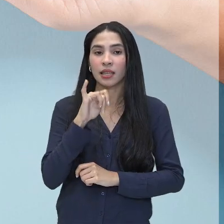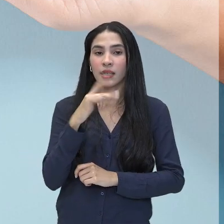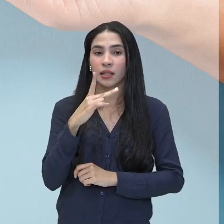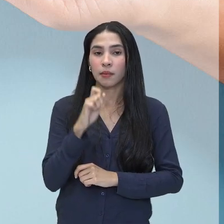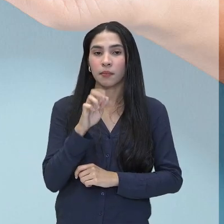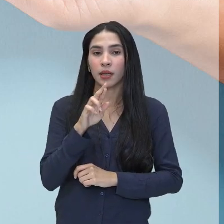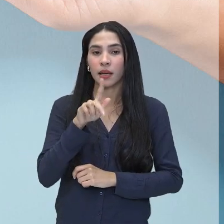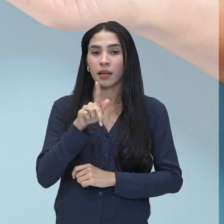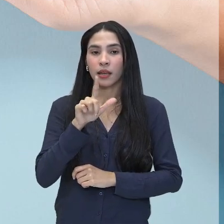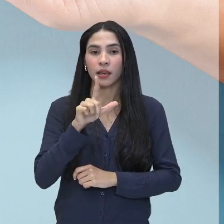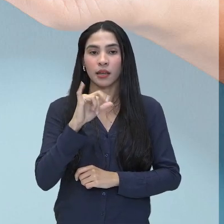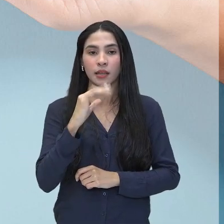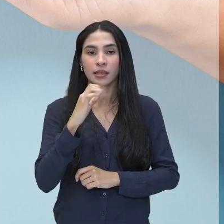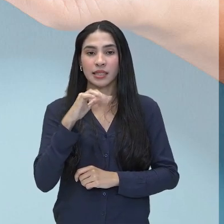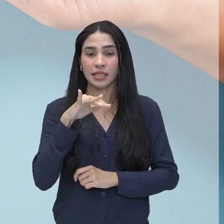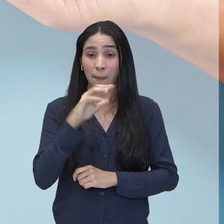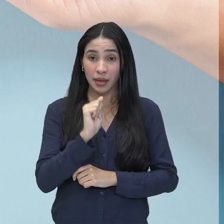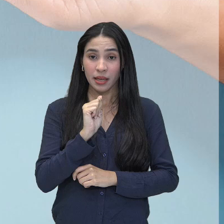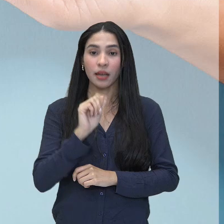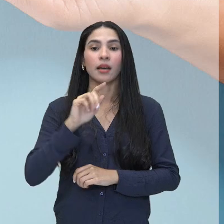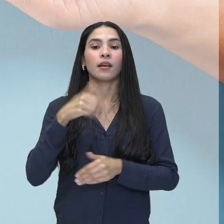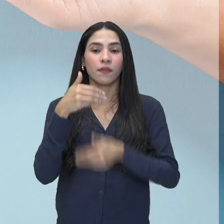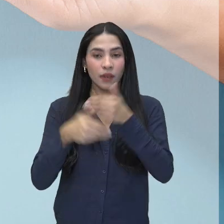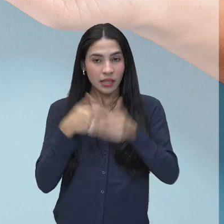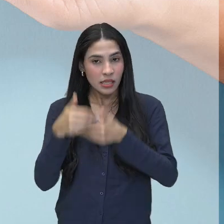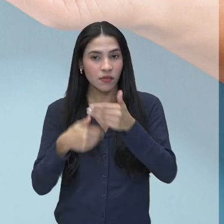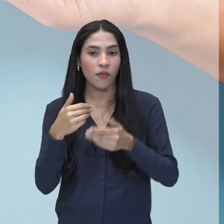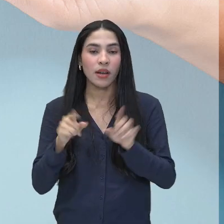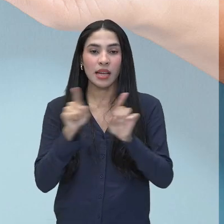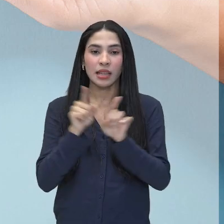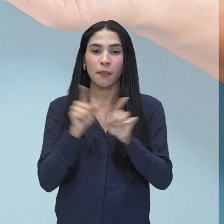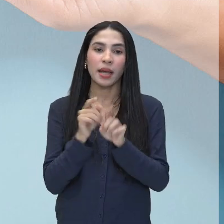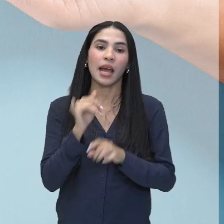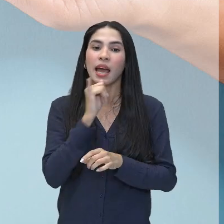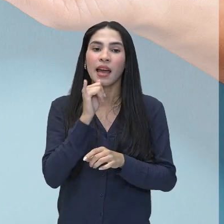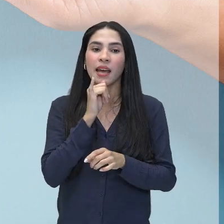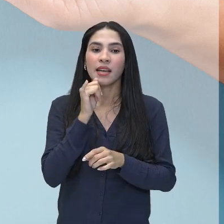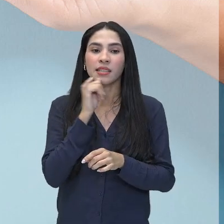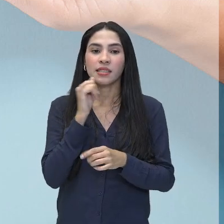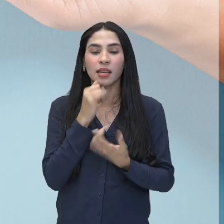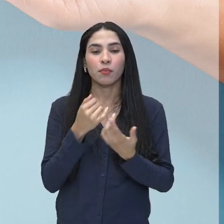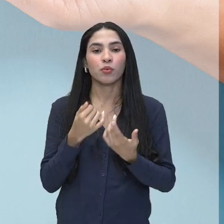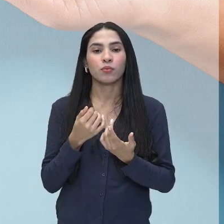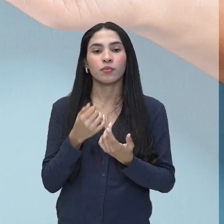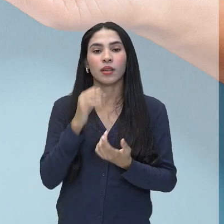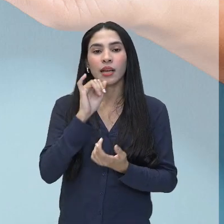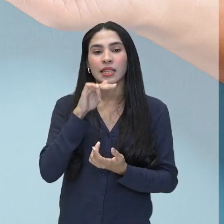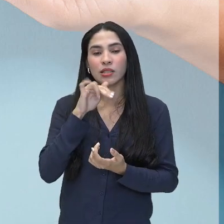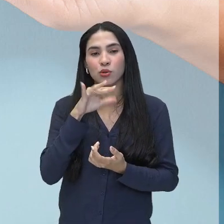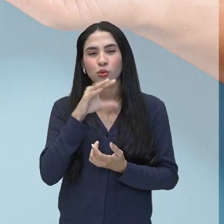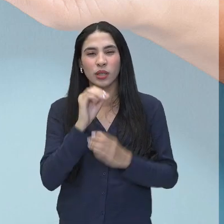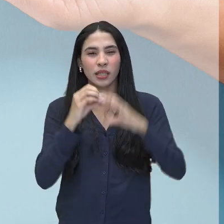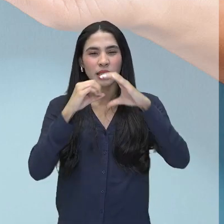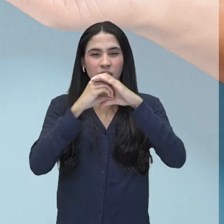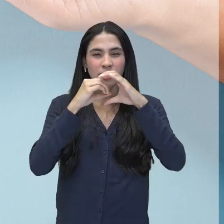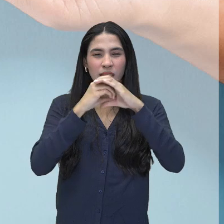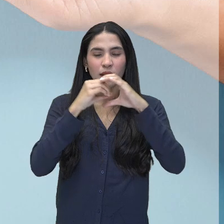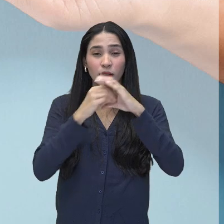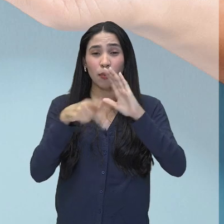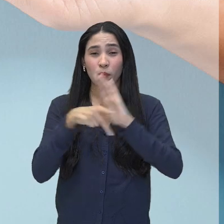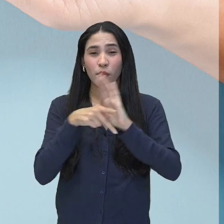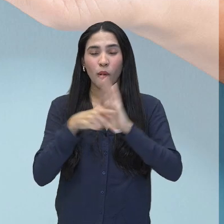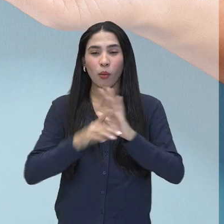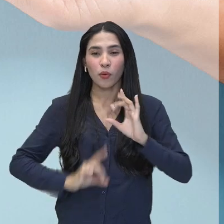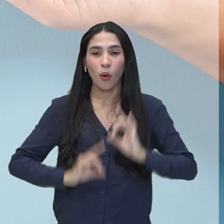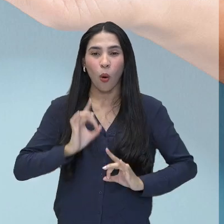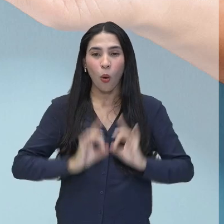essa doença ela vai se desenvolver pelo comprometimento progressivo da produção de insulina pelas células pancreáticas tipo beta e